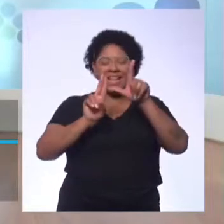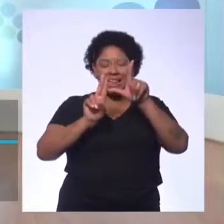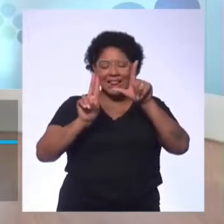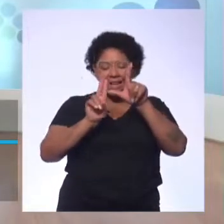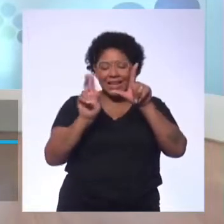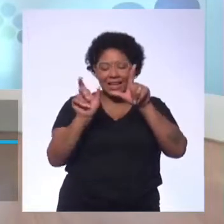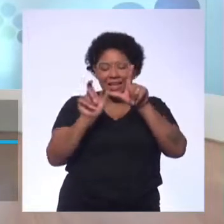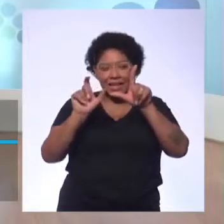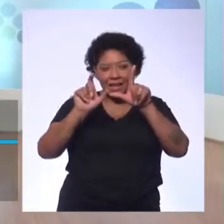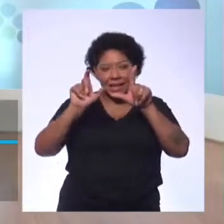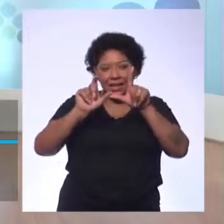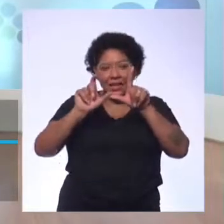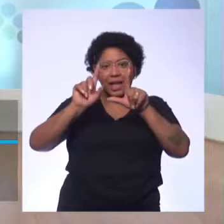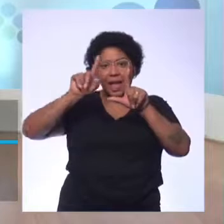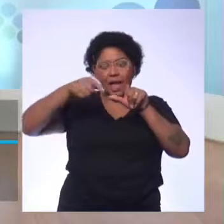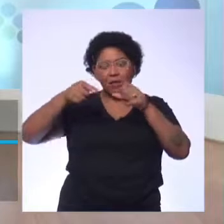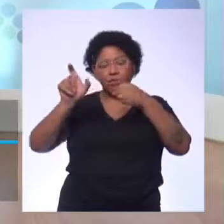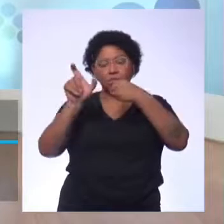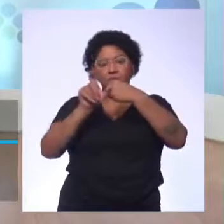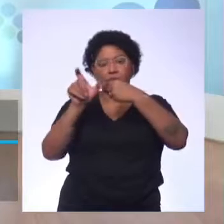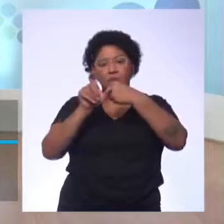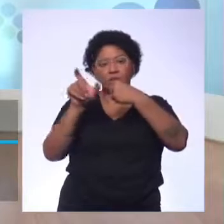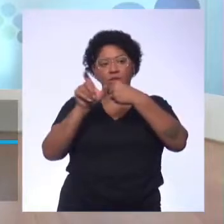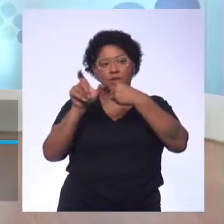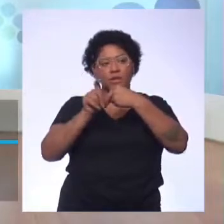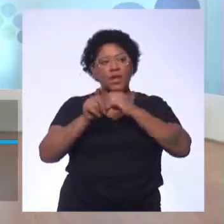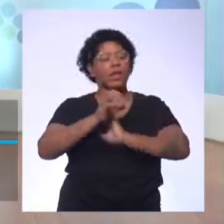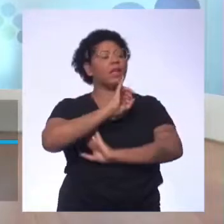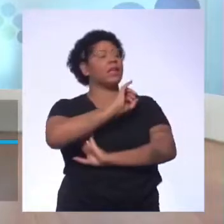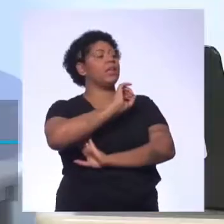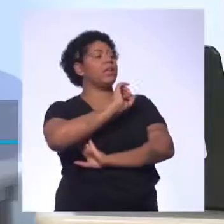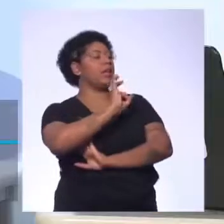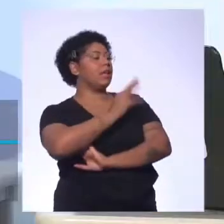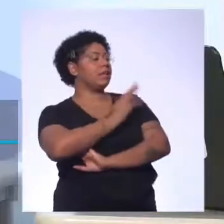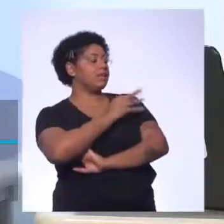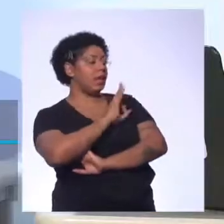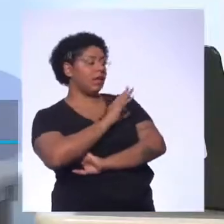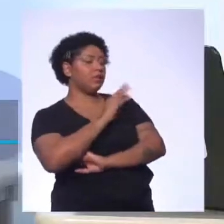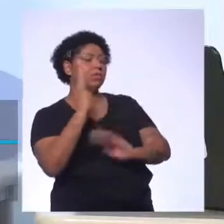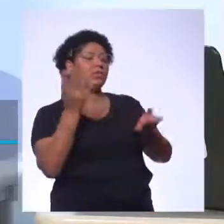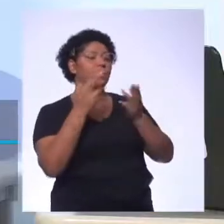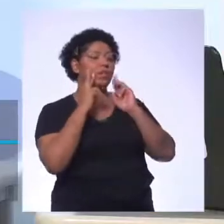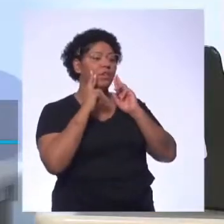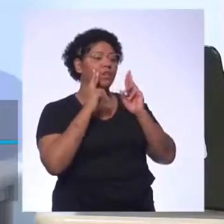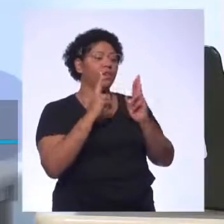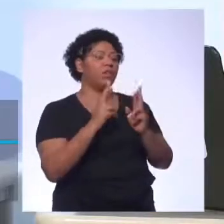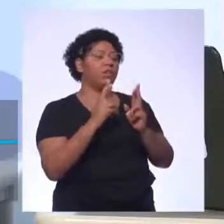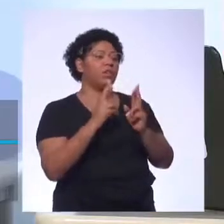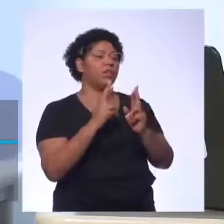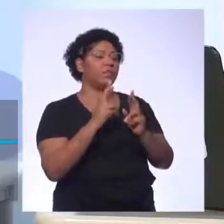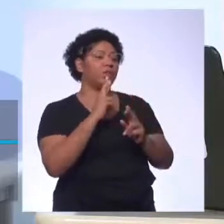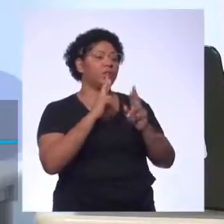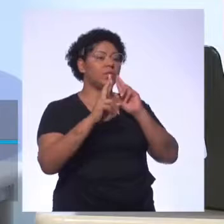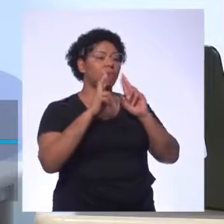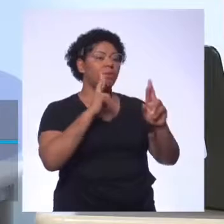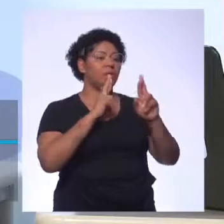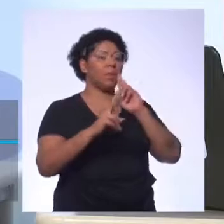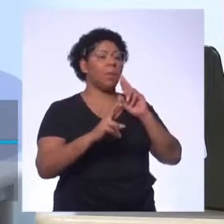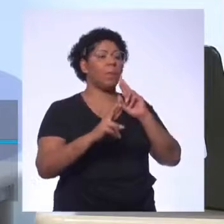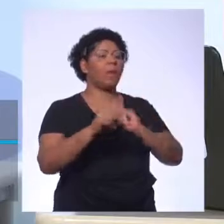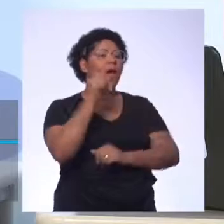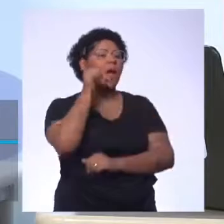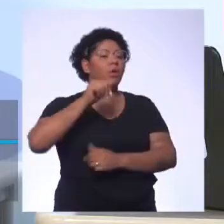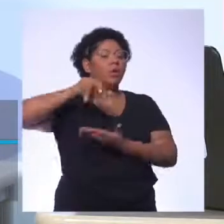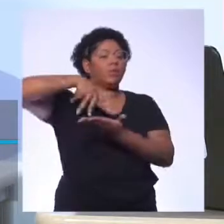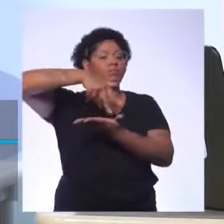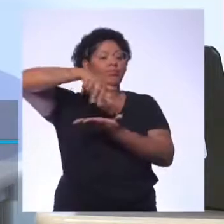aos substantivos. Exatamente, Elaine. Então, nós já vimos, então, que a garota, a menina, aí nome, para